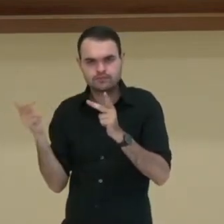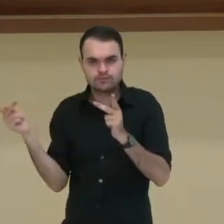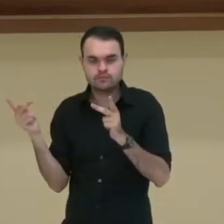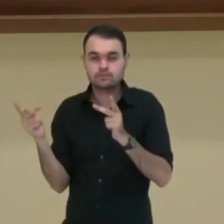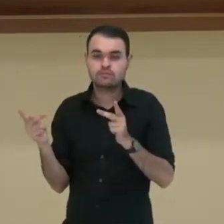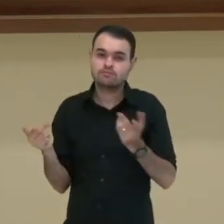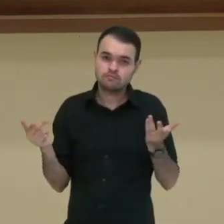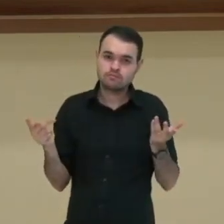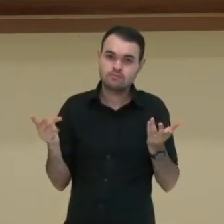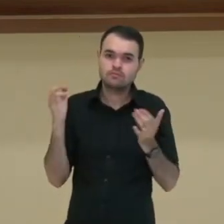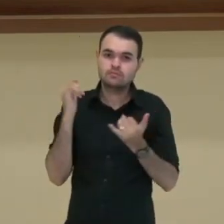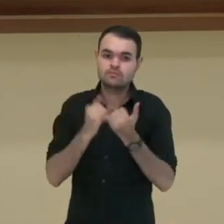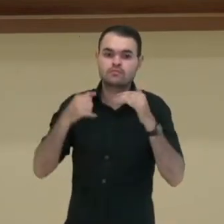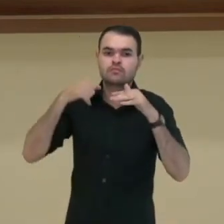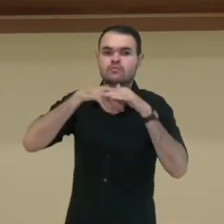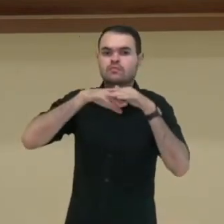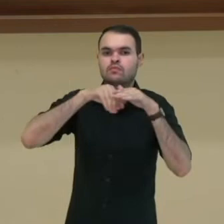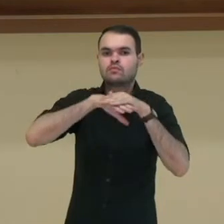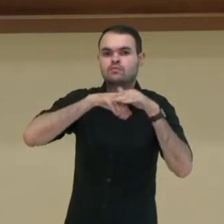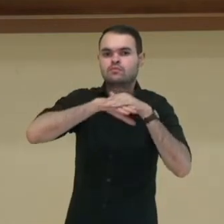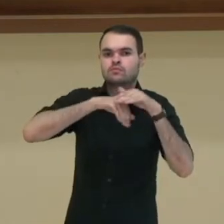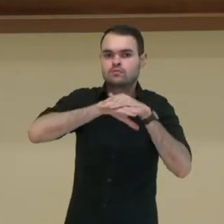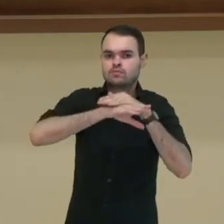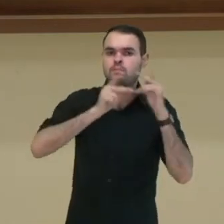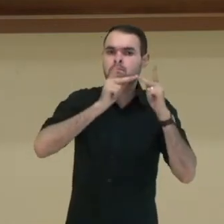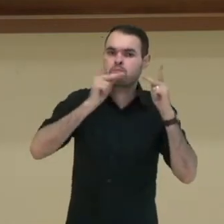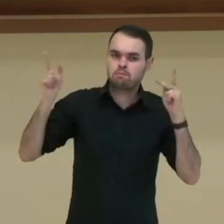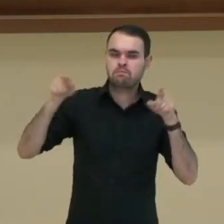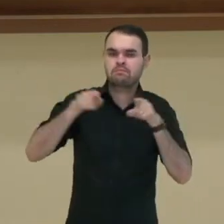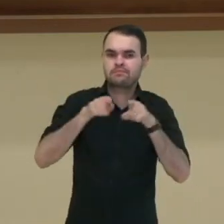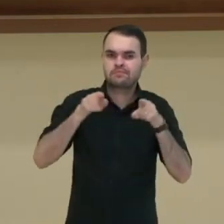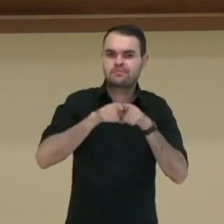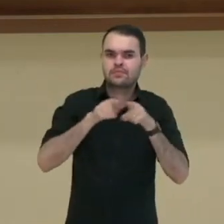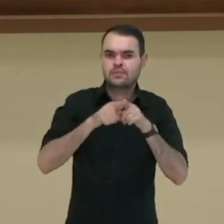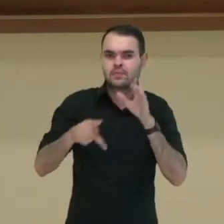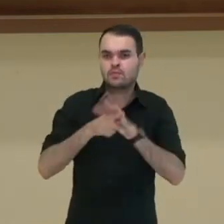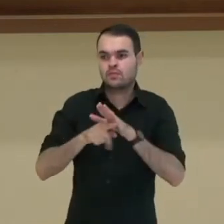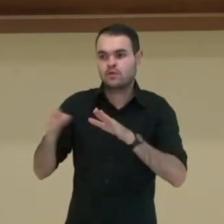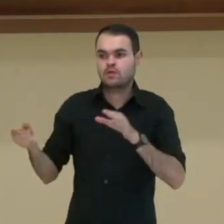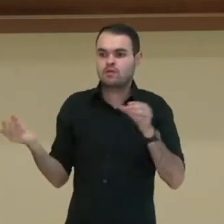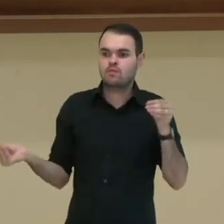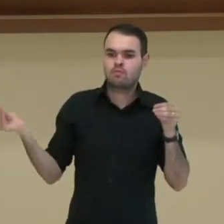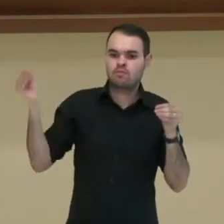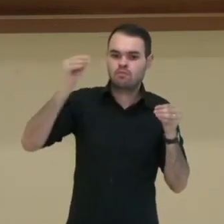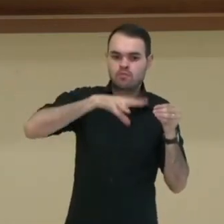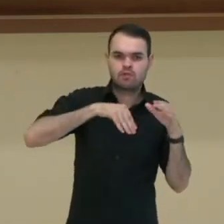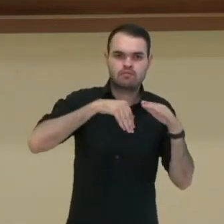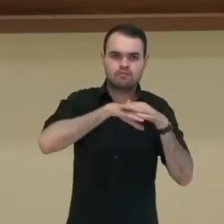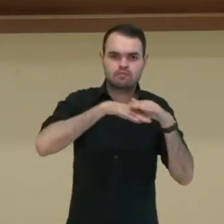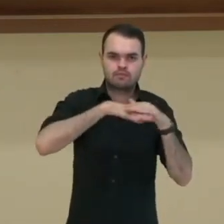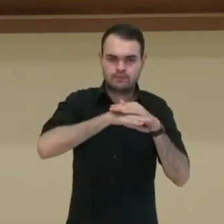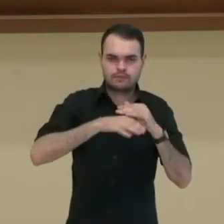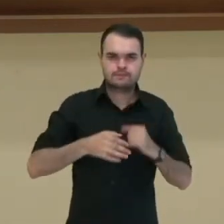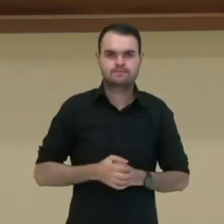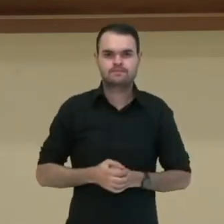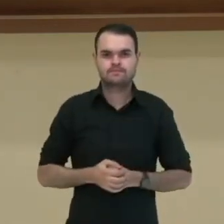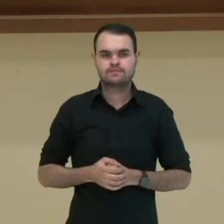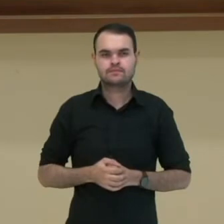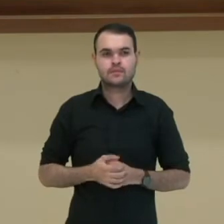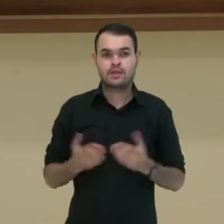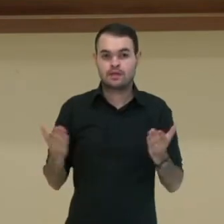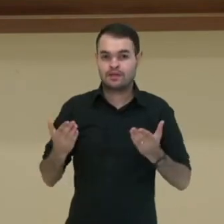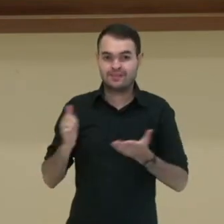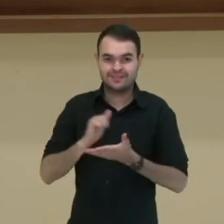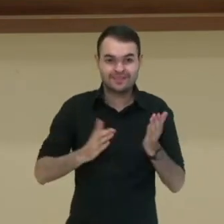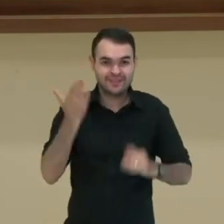serve ali como uma bolsinha também, que vai armazenar essas substâncias que são produzidas aqui pelas outras organelas. Vamos